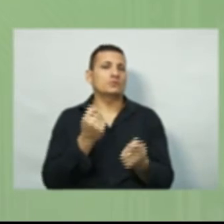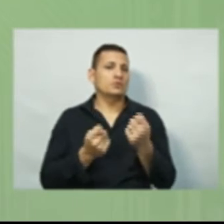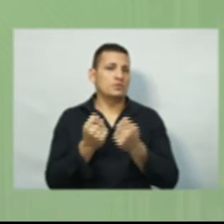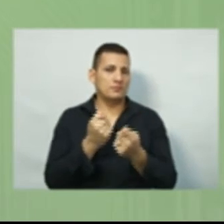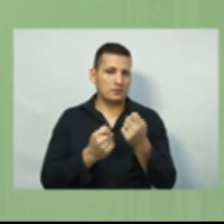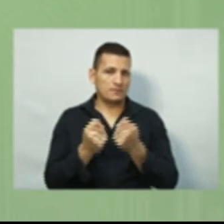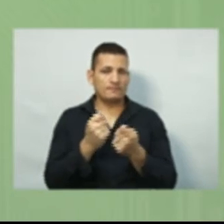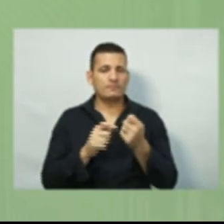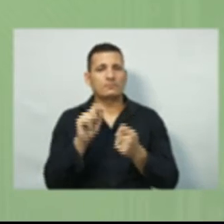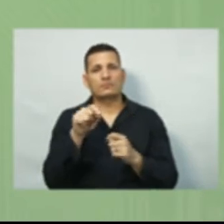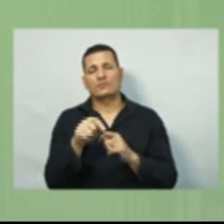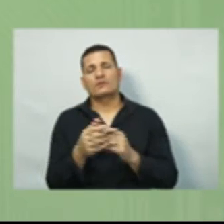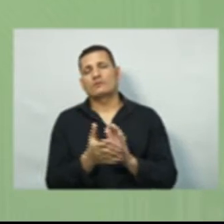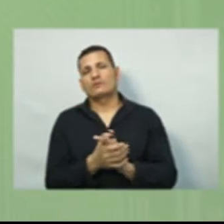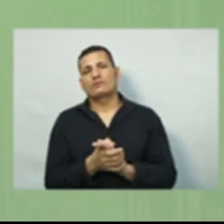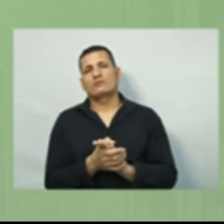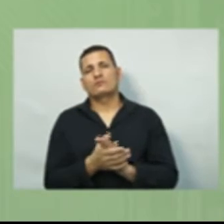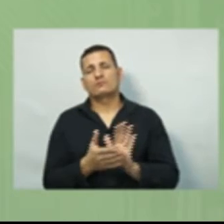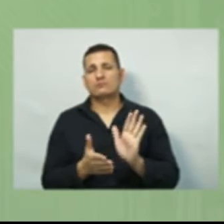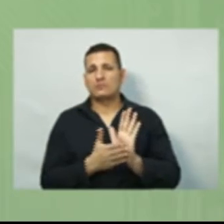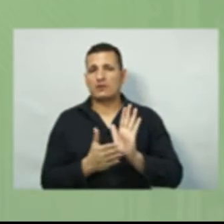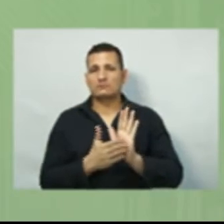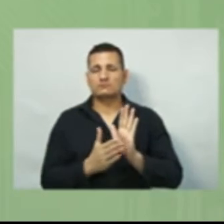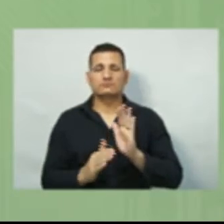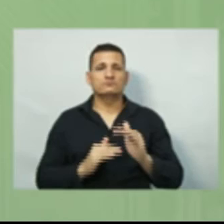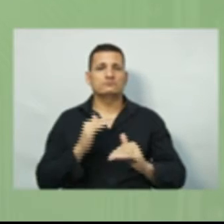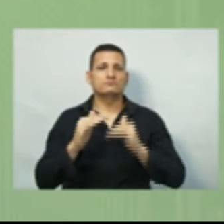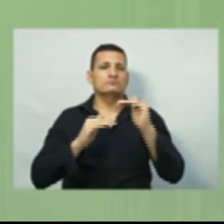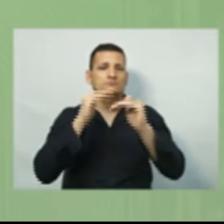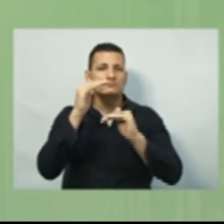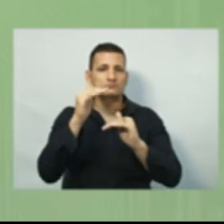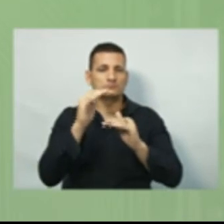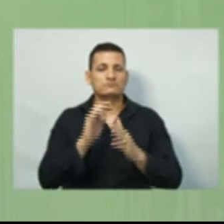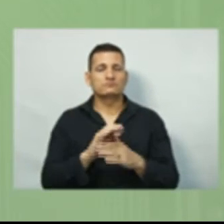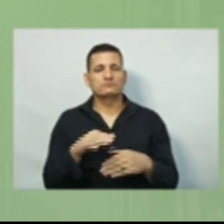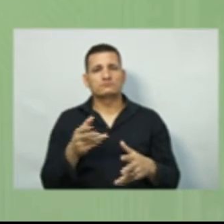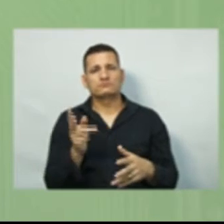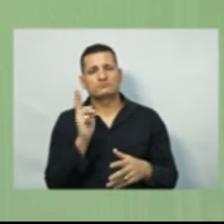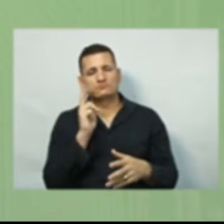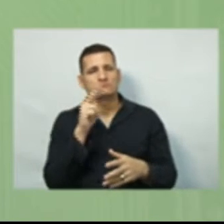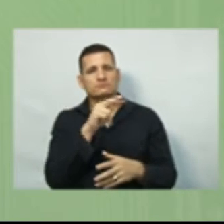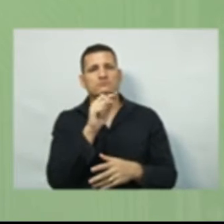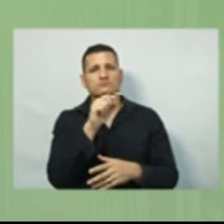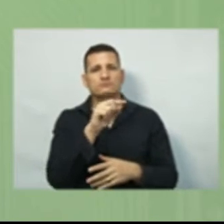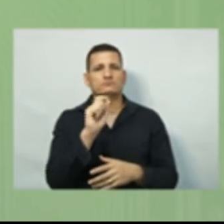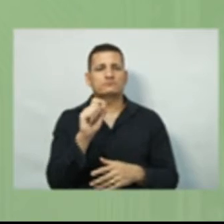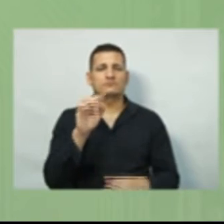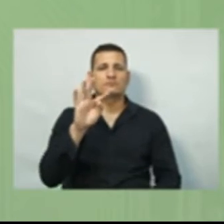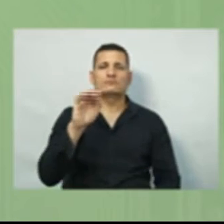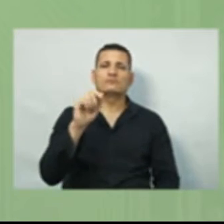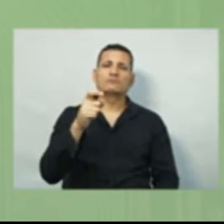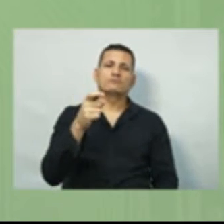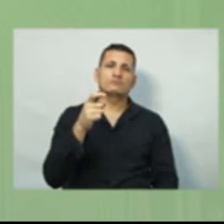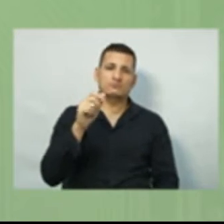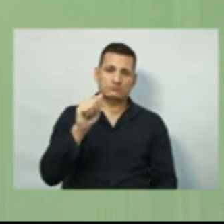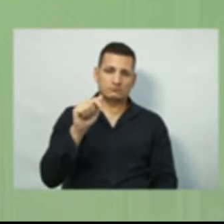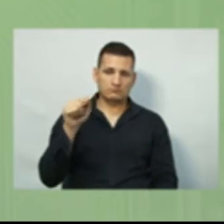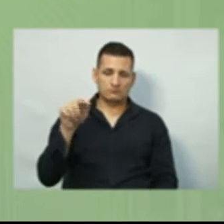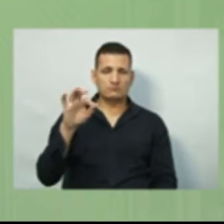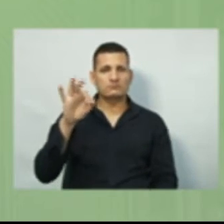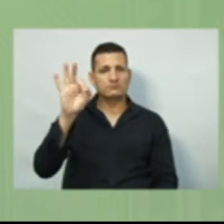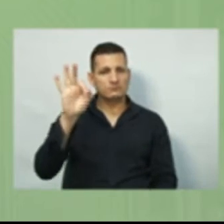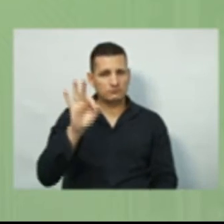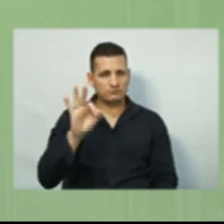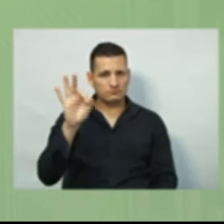para promover o desenvolvimento. Então, o que a gente está vendo aqui é esse argumento de que a taxa de crescimento